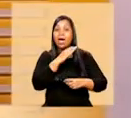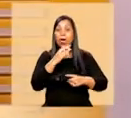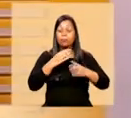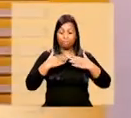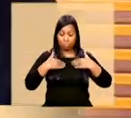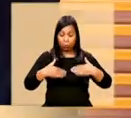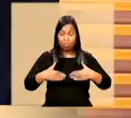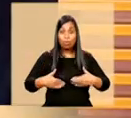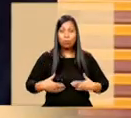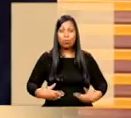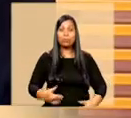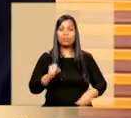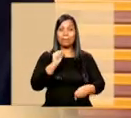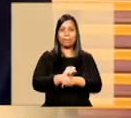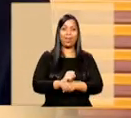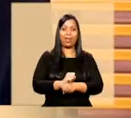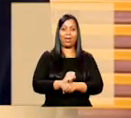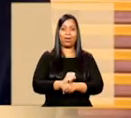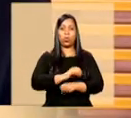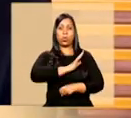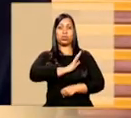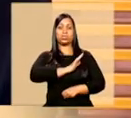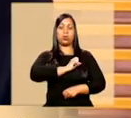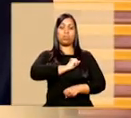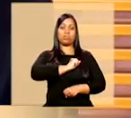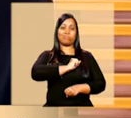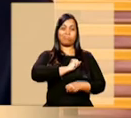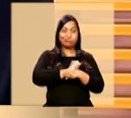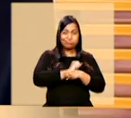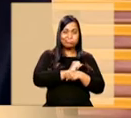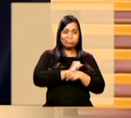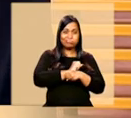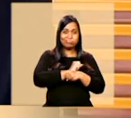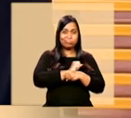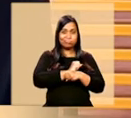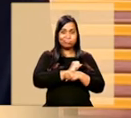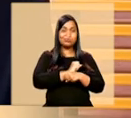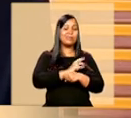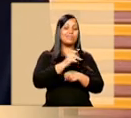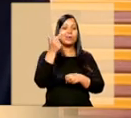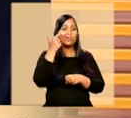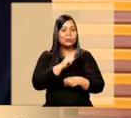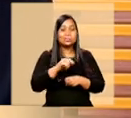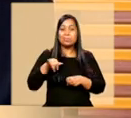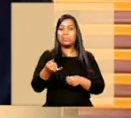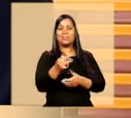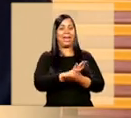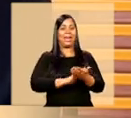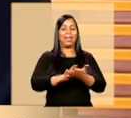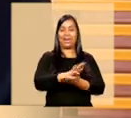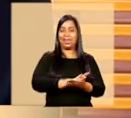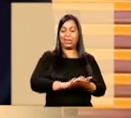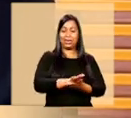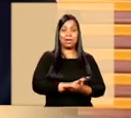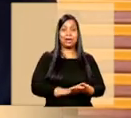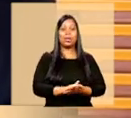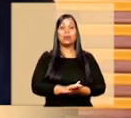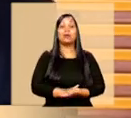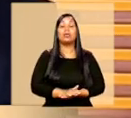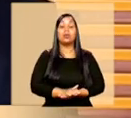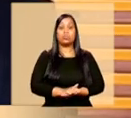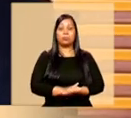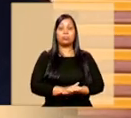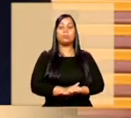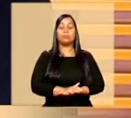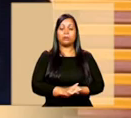daqui a pouco, esse corpo, ele vai parar de bater, esse coração vai parar de bater e a gente não vai conseguir mais aproveitar nenhum dos órgãos. Porque o